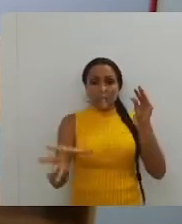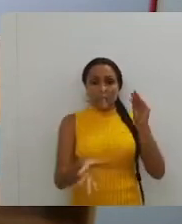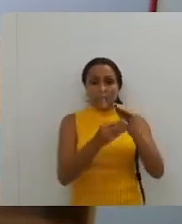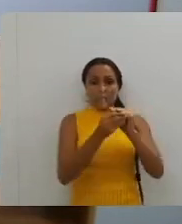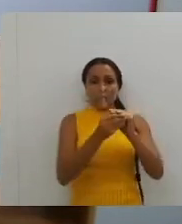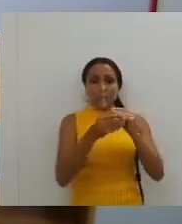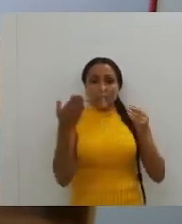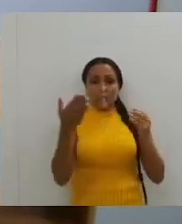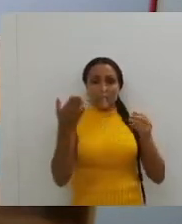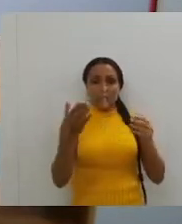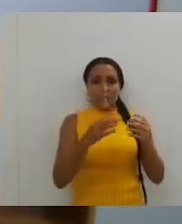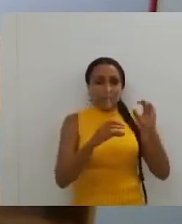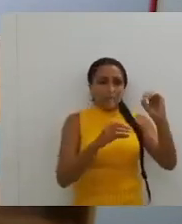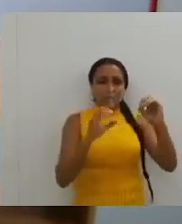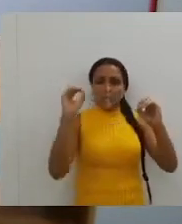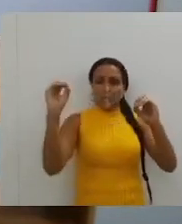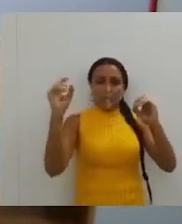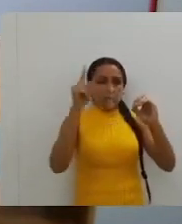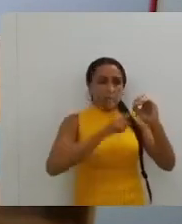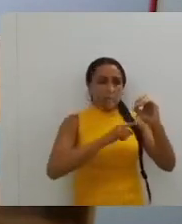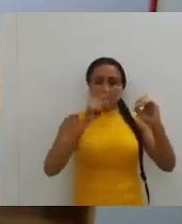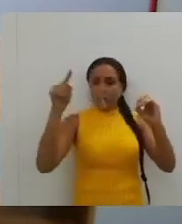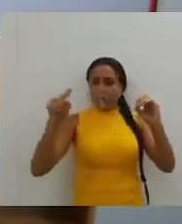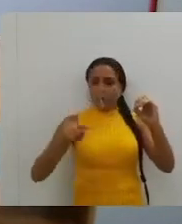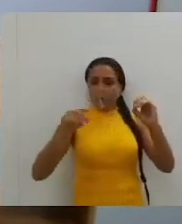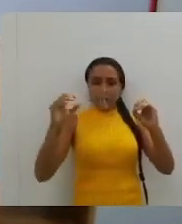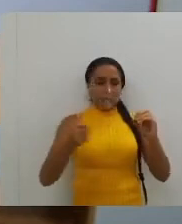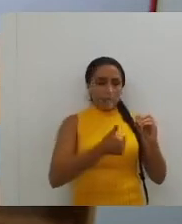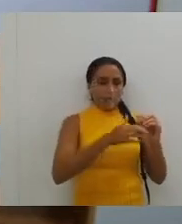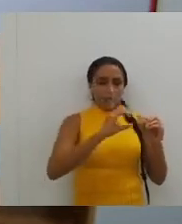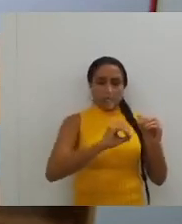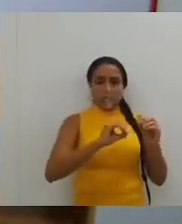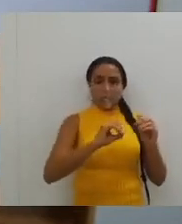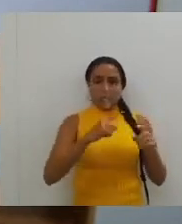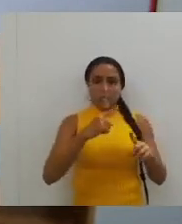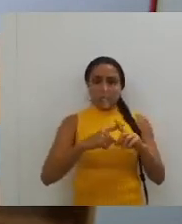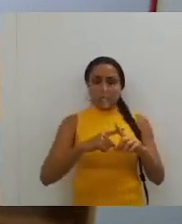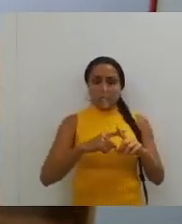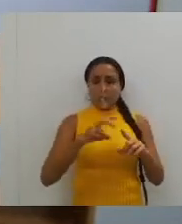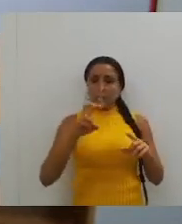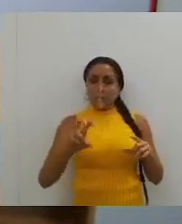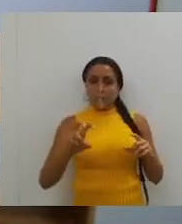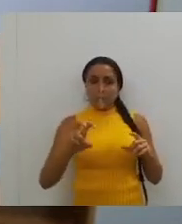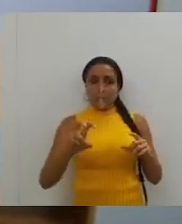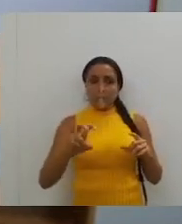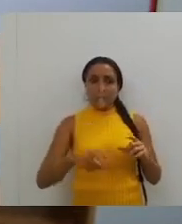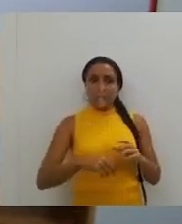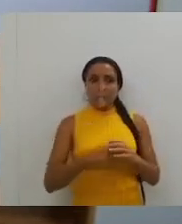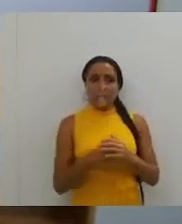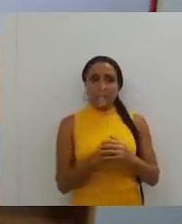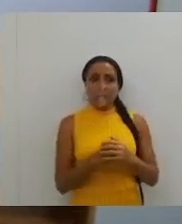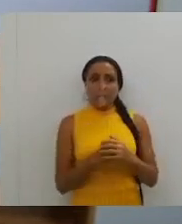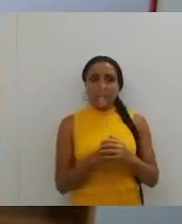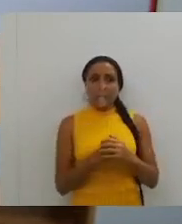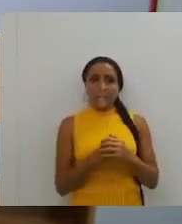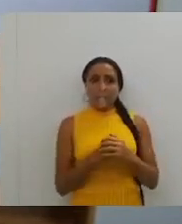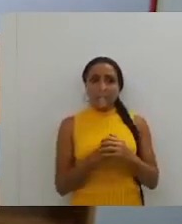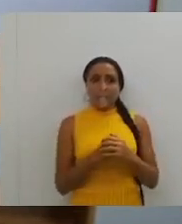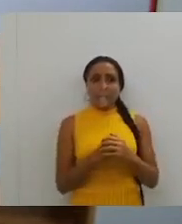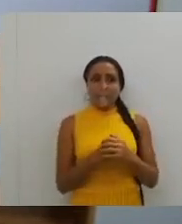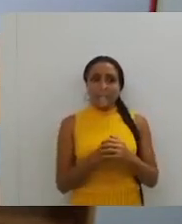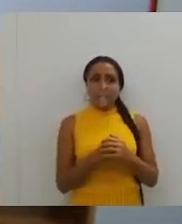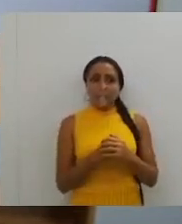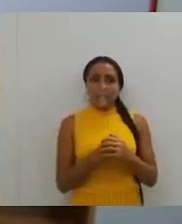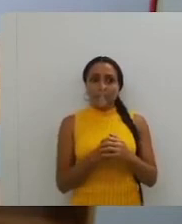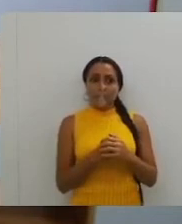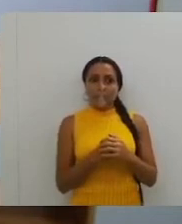Corta 0 com 0, ficou 10 multiplicado por 5. E 10 multiplicado por 5 vai